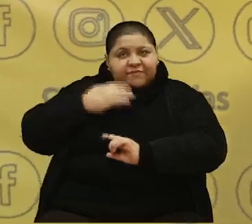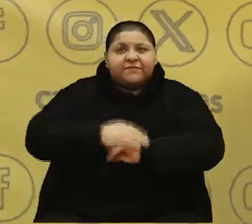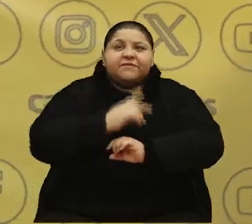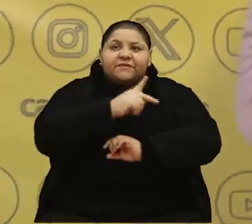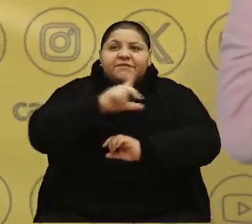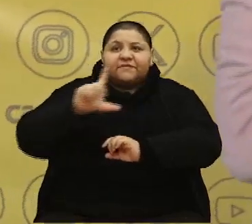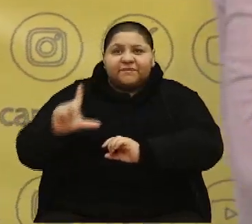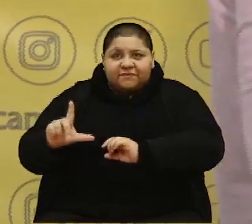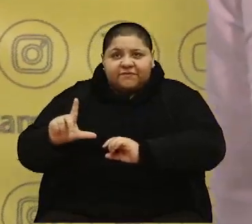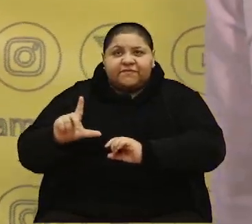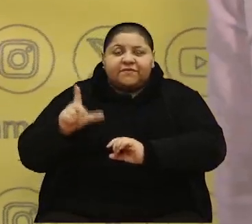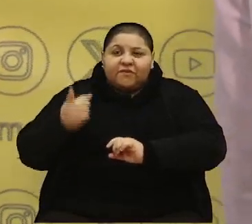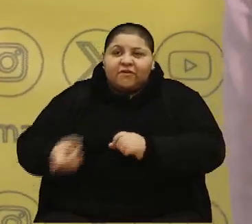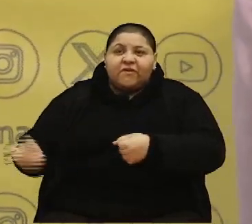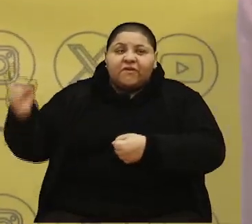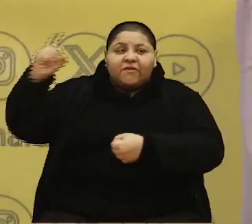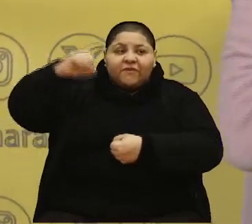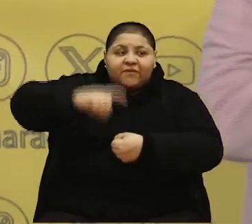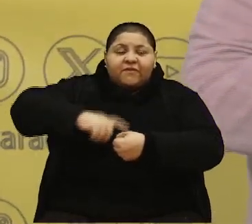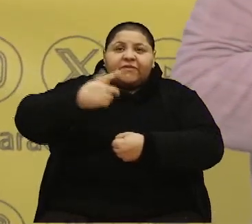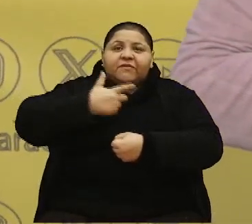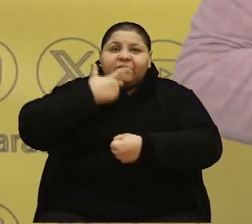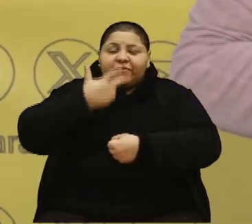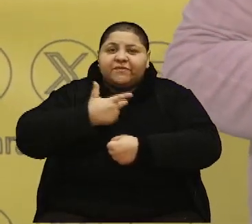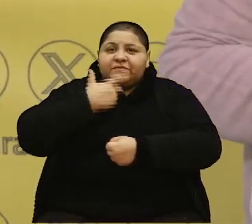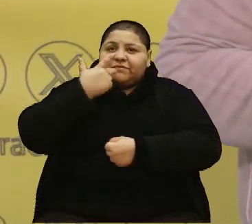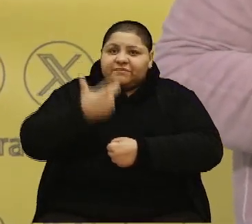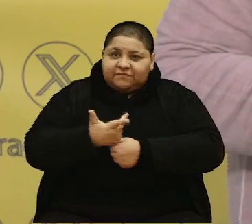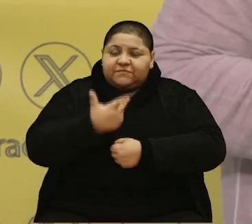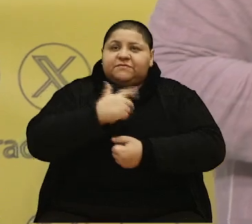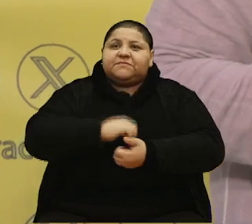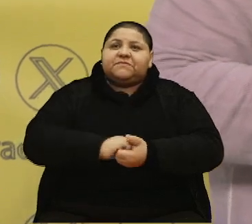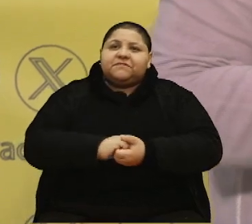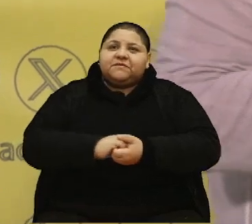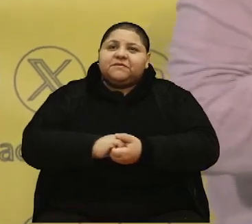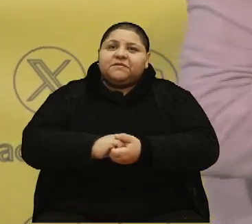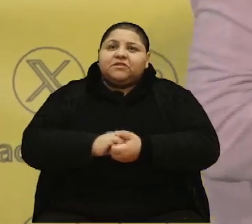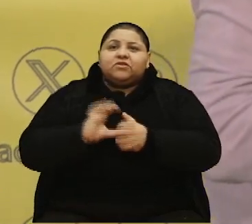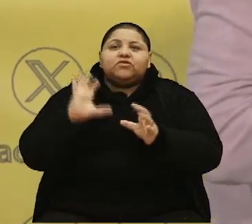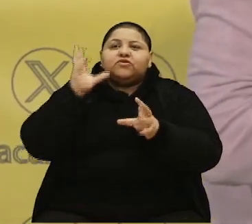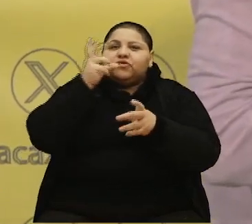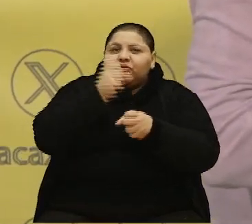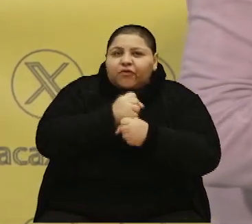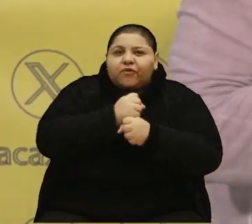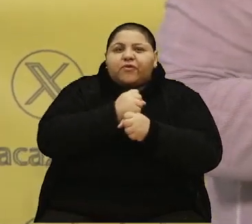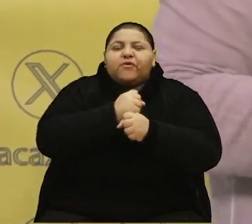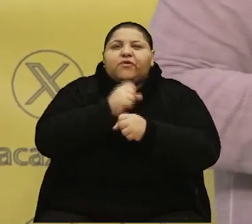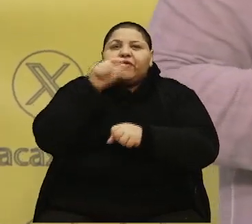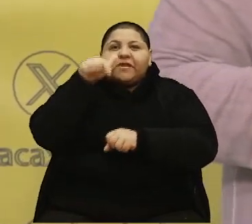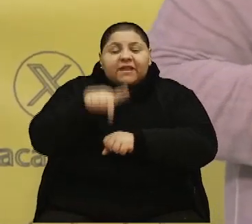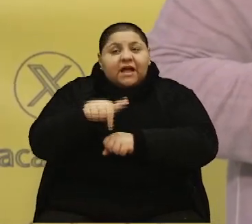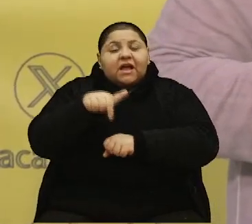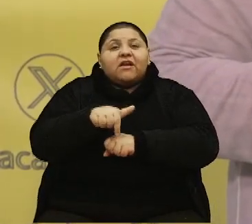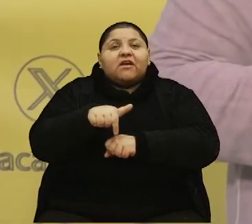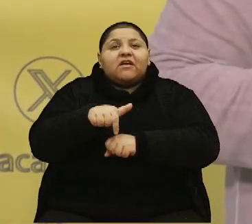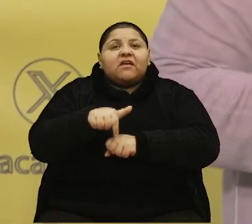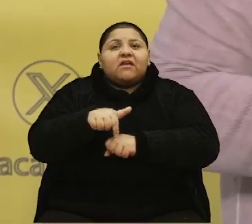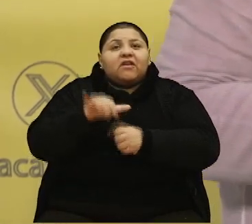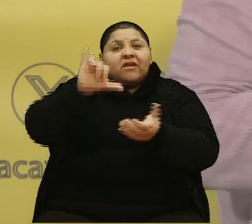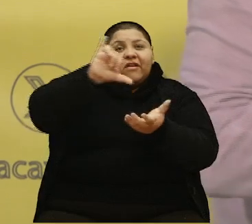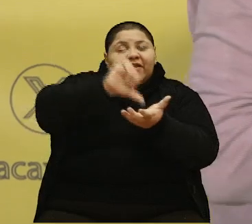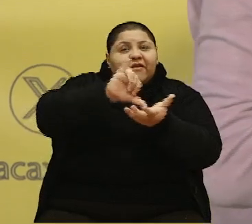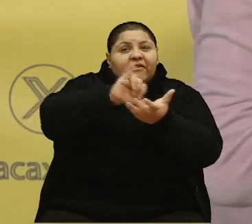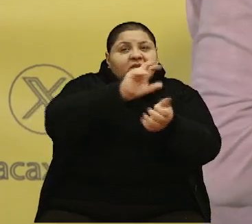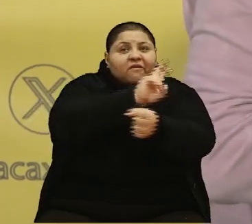do PL, voltou a falar sobre a questão dos animais, dos pets, desta vez do Centro